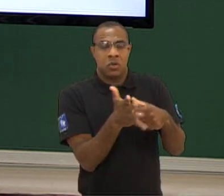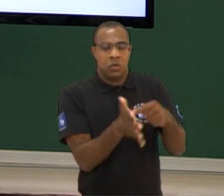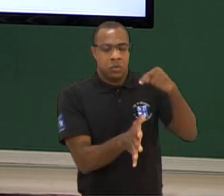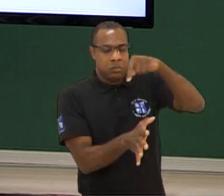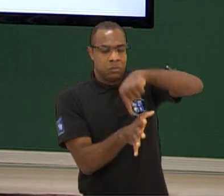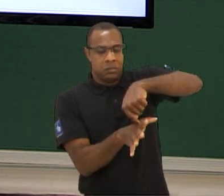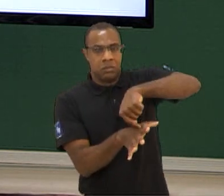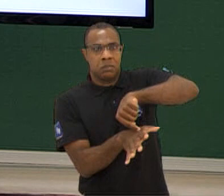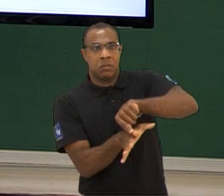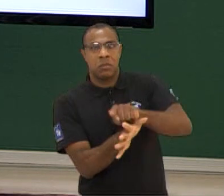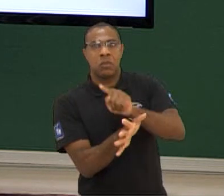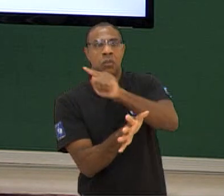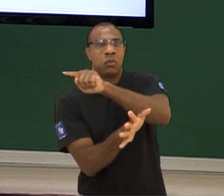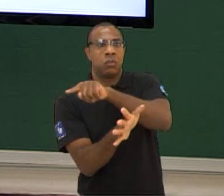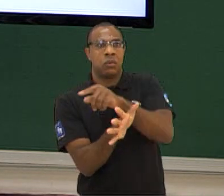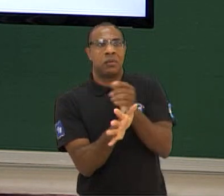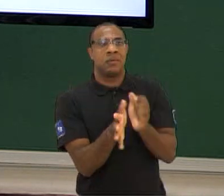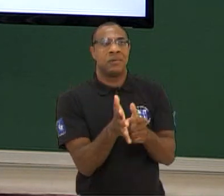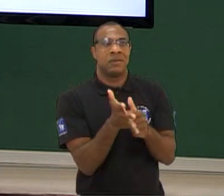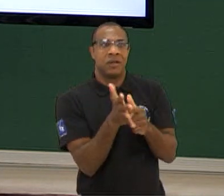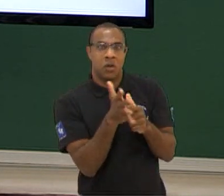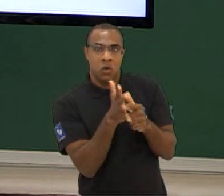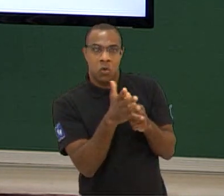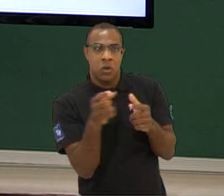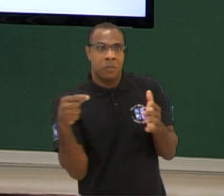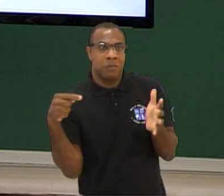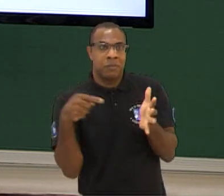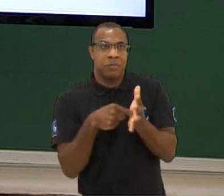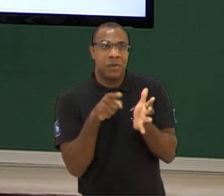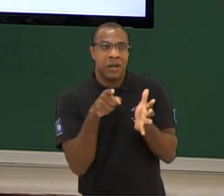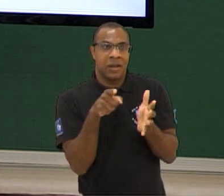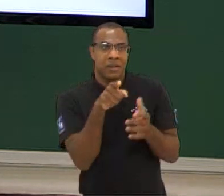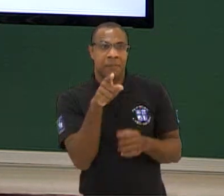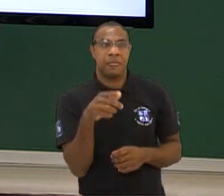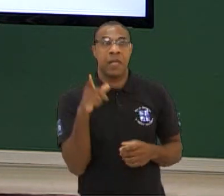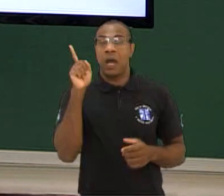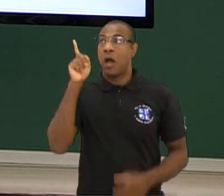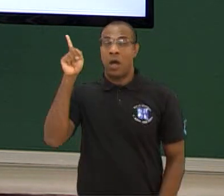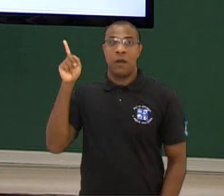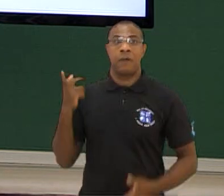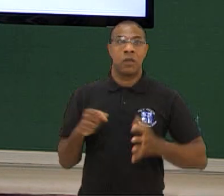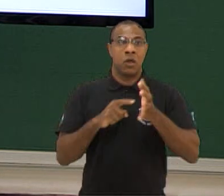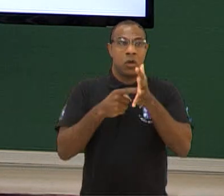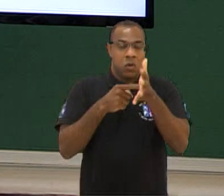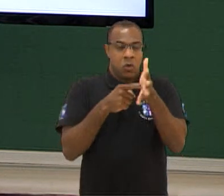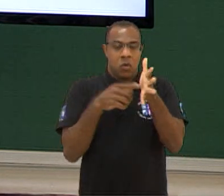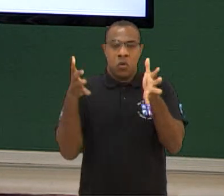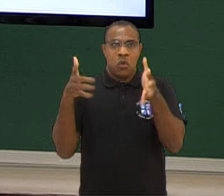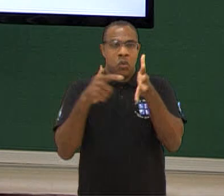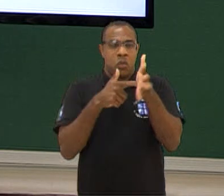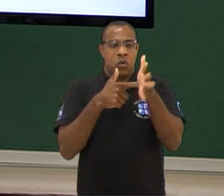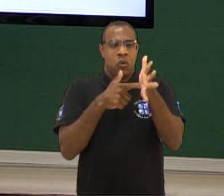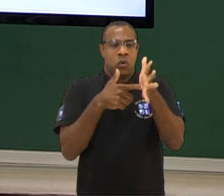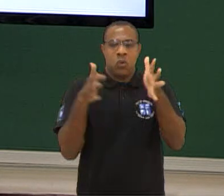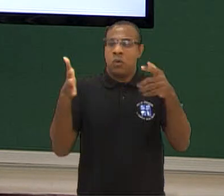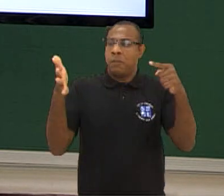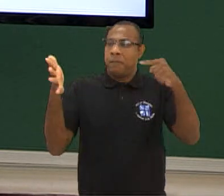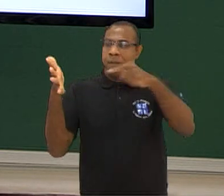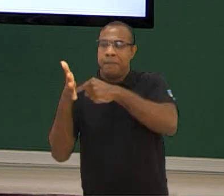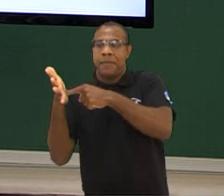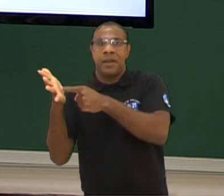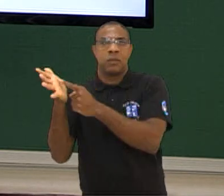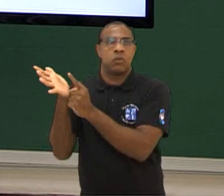analisar essa questão aqui, por exemplo, né, o ventilador, o ar vai bater nele aqui, certo? Ele vai fazer esse